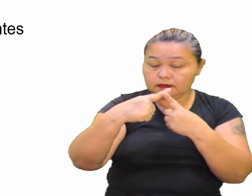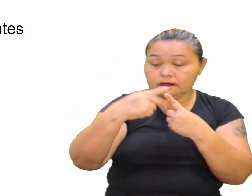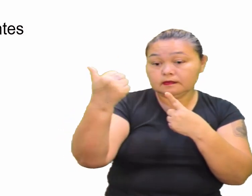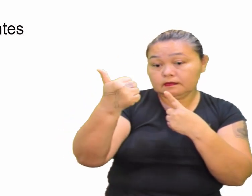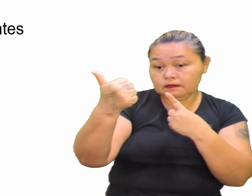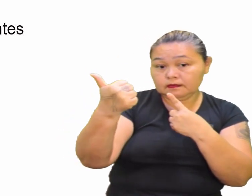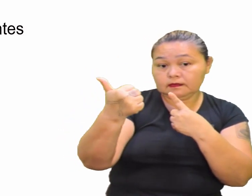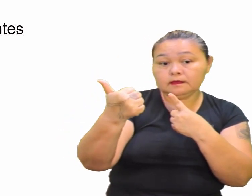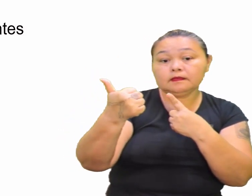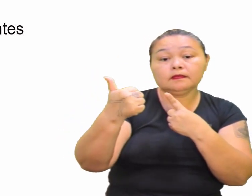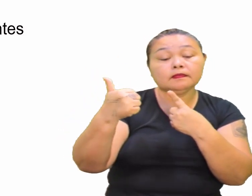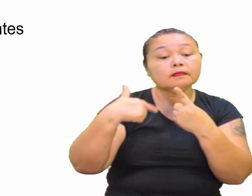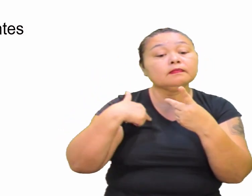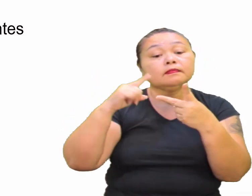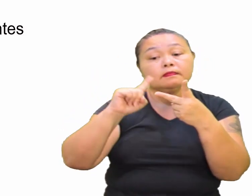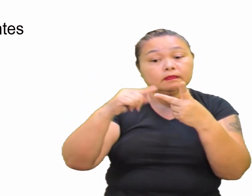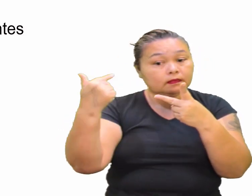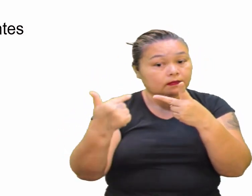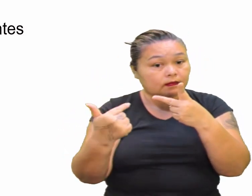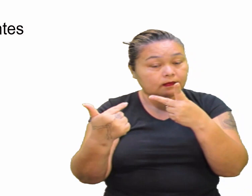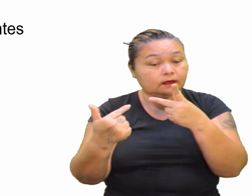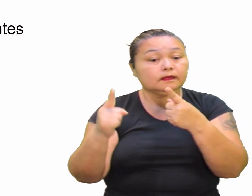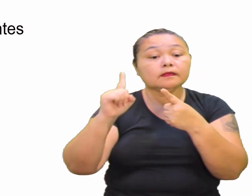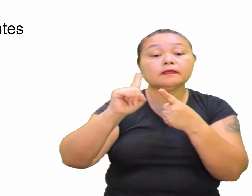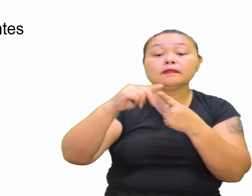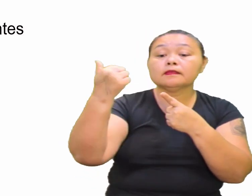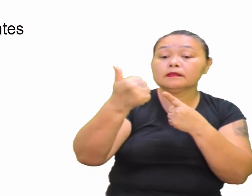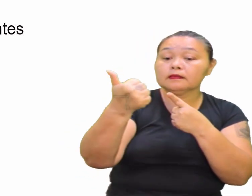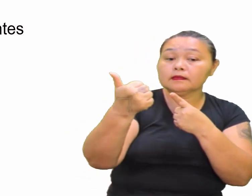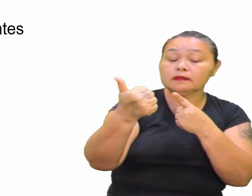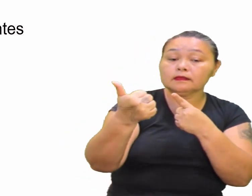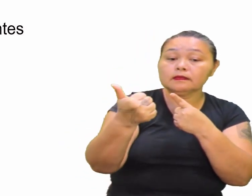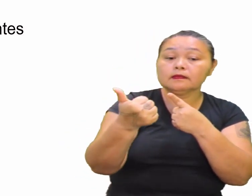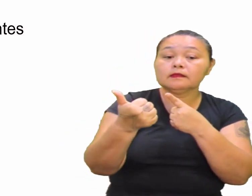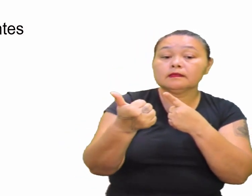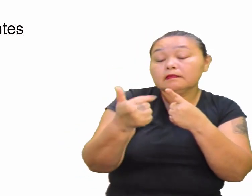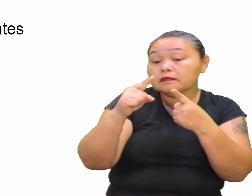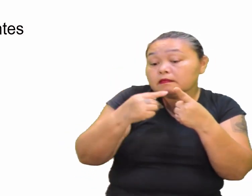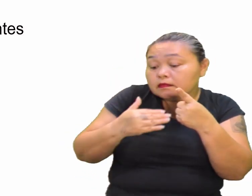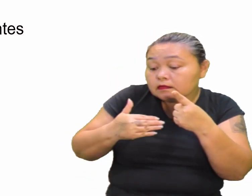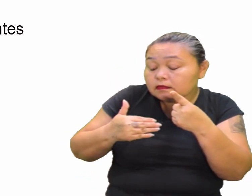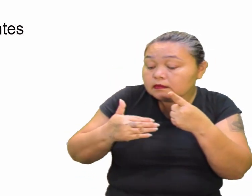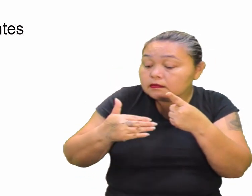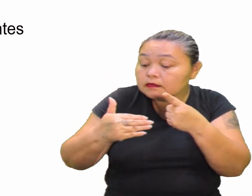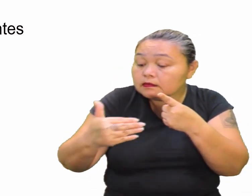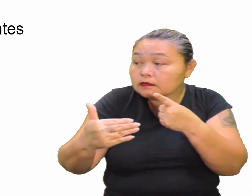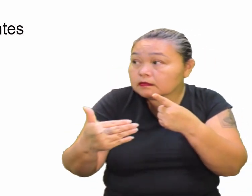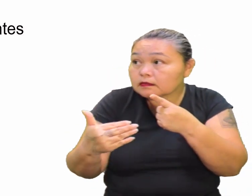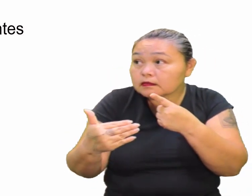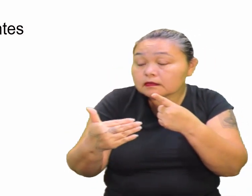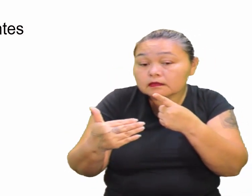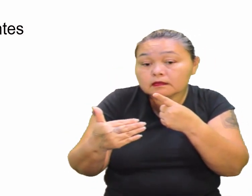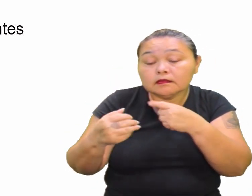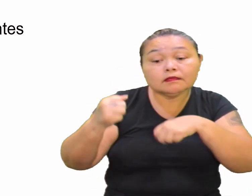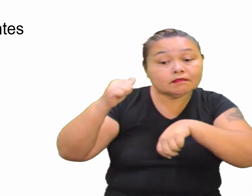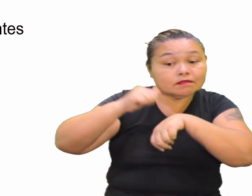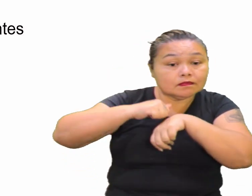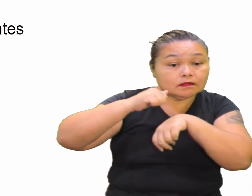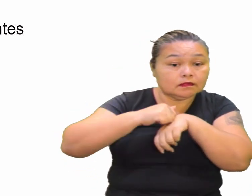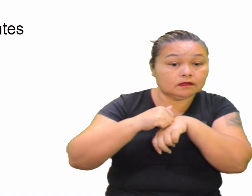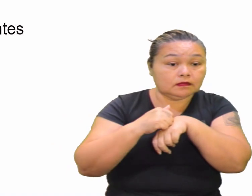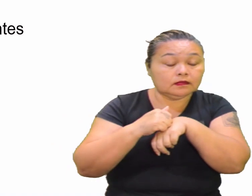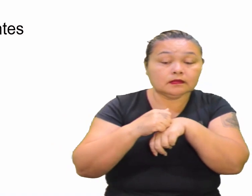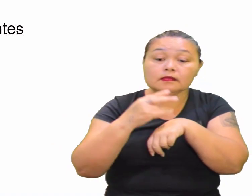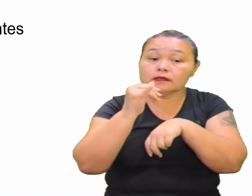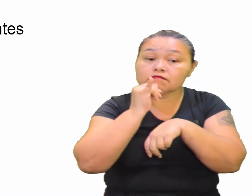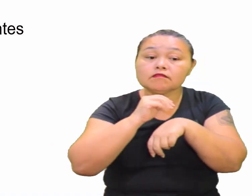sucessão primária e a sucessão secundária. Né? O que acontece com a sucessão primária? É quando está uma rocha nua, é